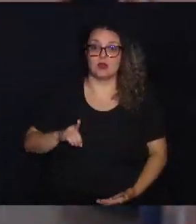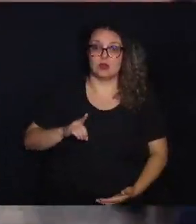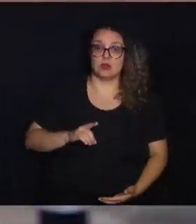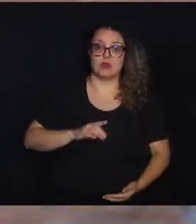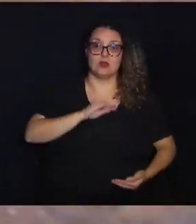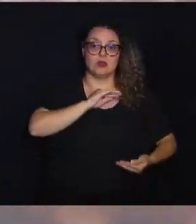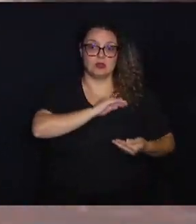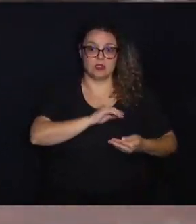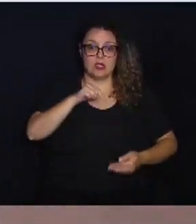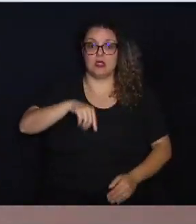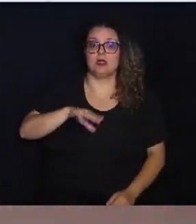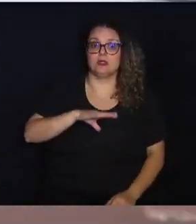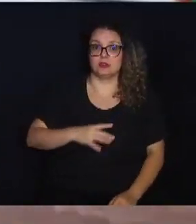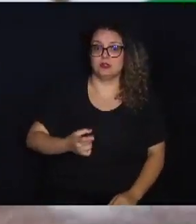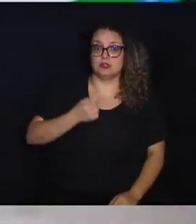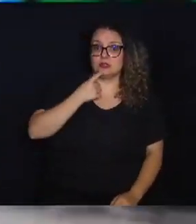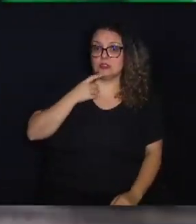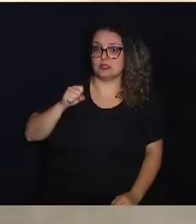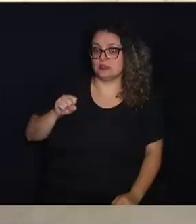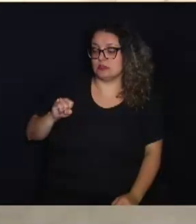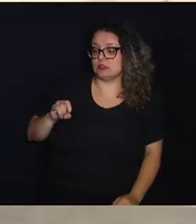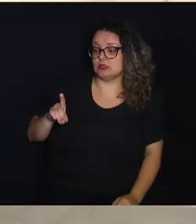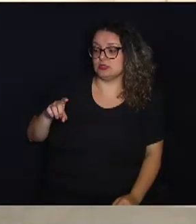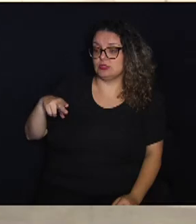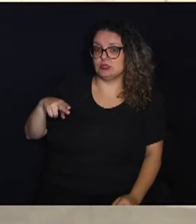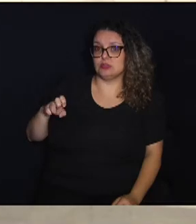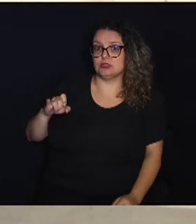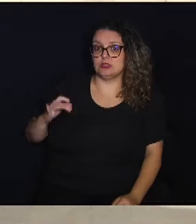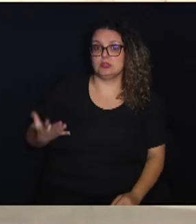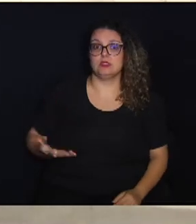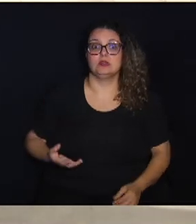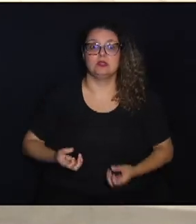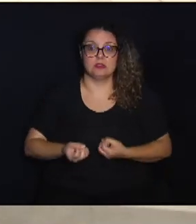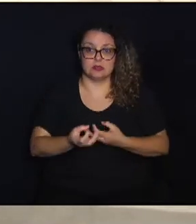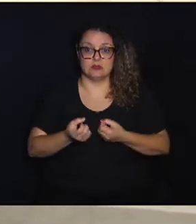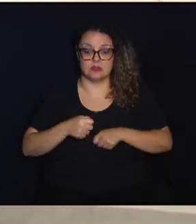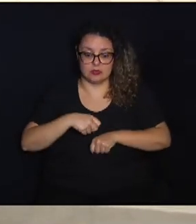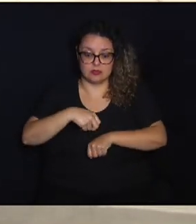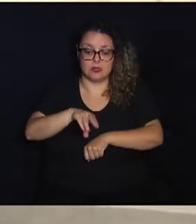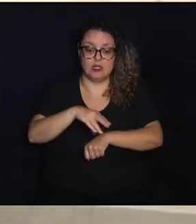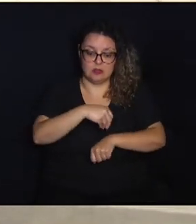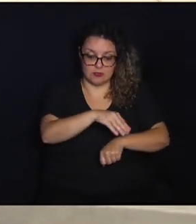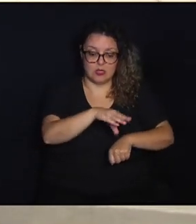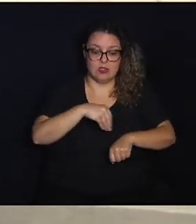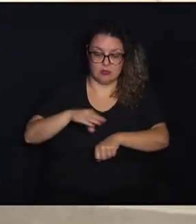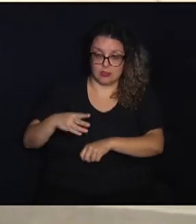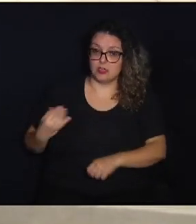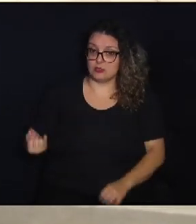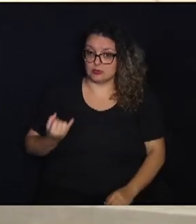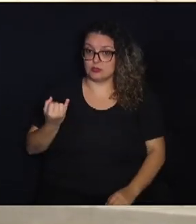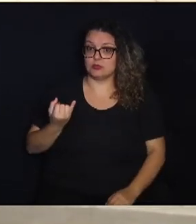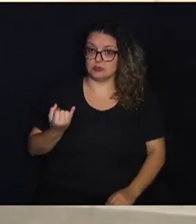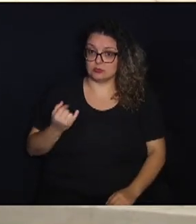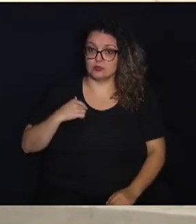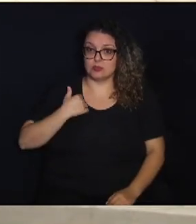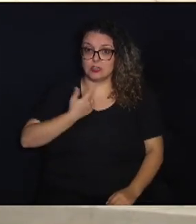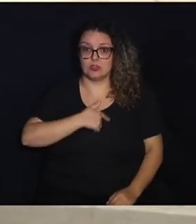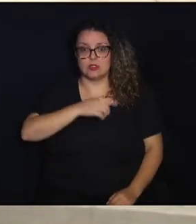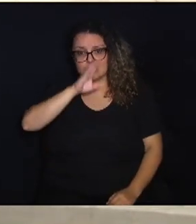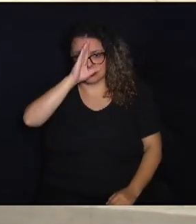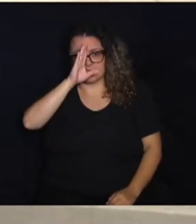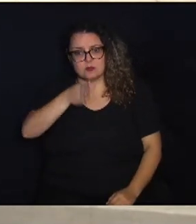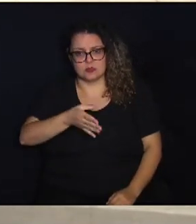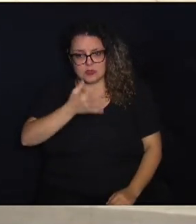Civil aqui de Campinas, Sidney Furtado, que repassou informações muito importantes e úteis, né, pra gente,